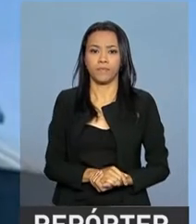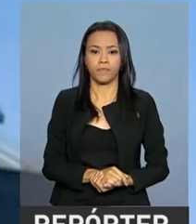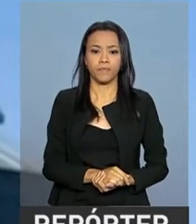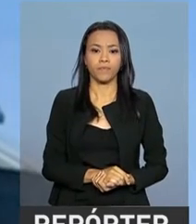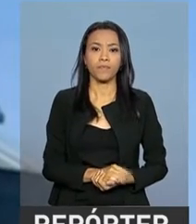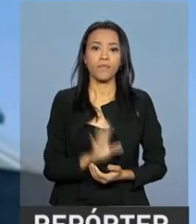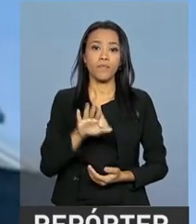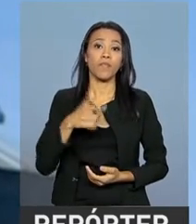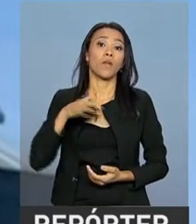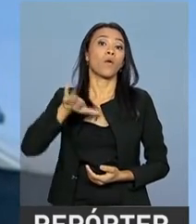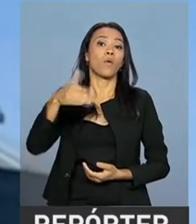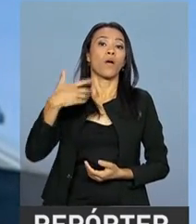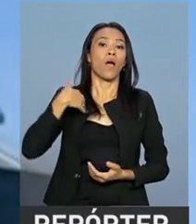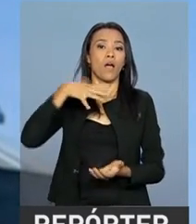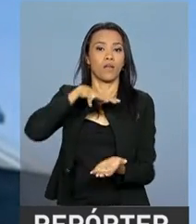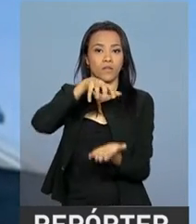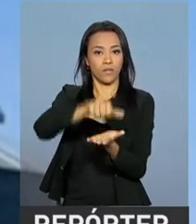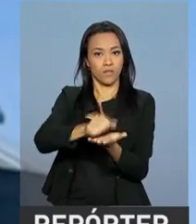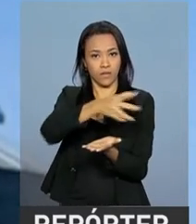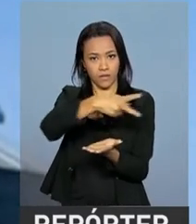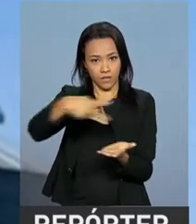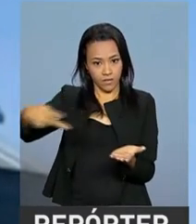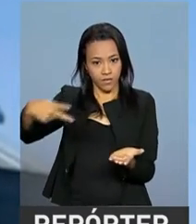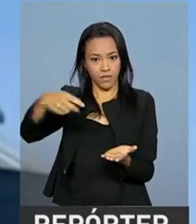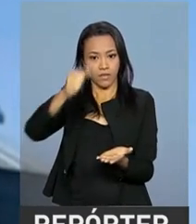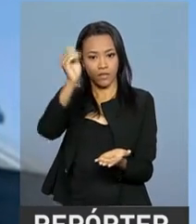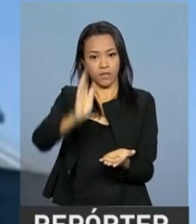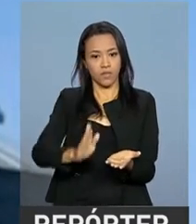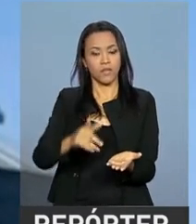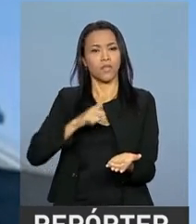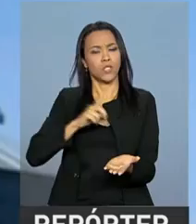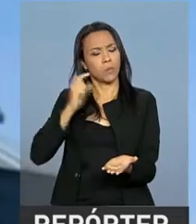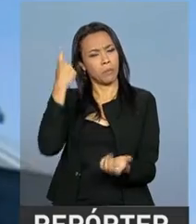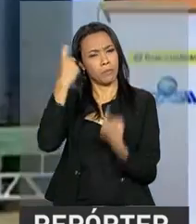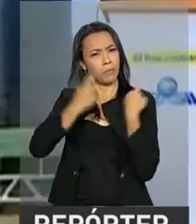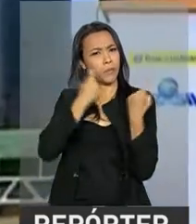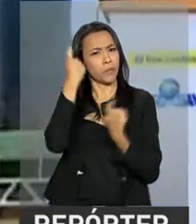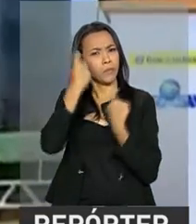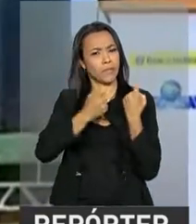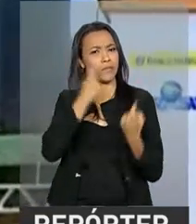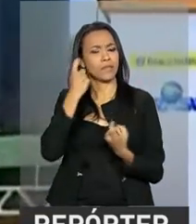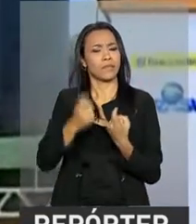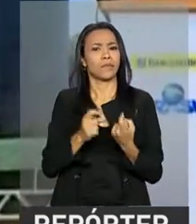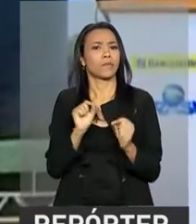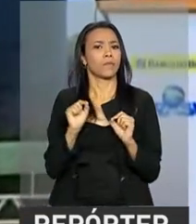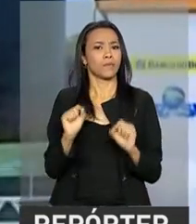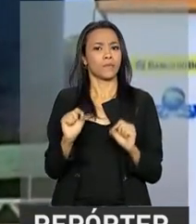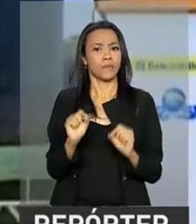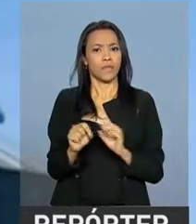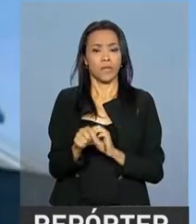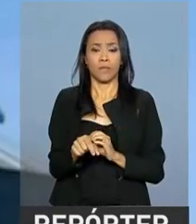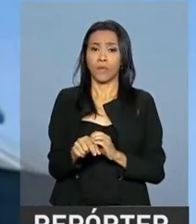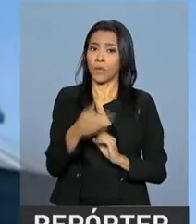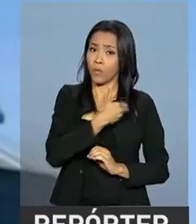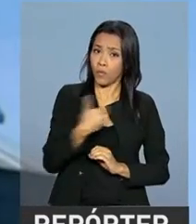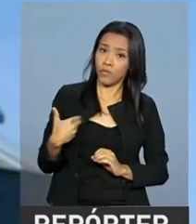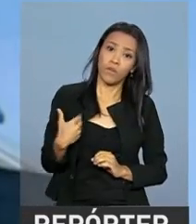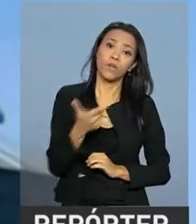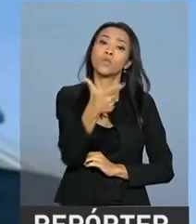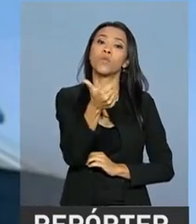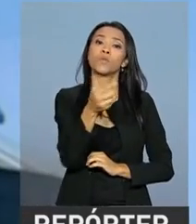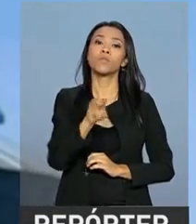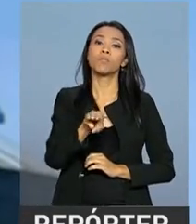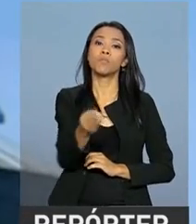Ao assumir a presidência da República, eu tinha uma preocupação imensa, porque afinal eu apanhava o governo com 12 milhões